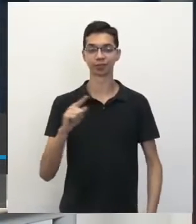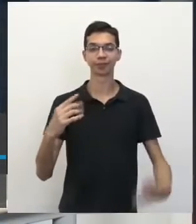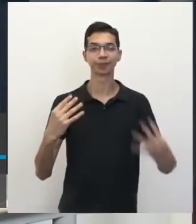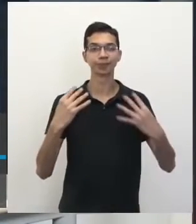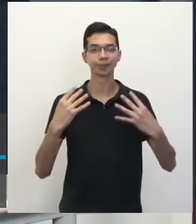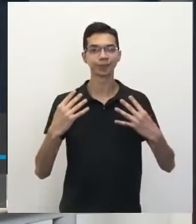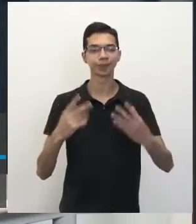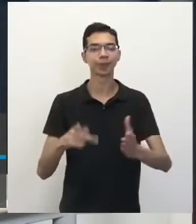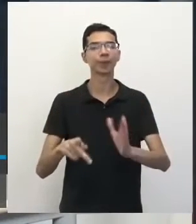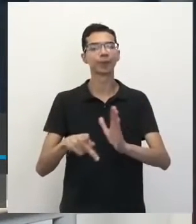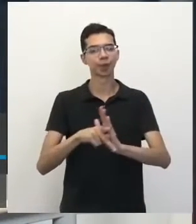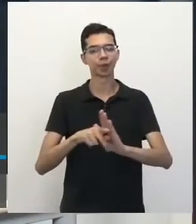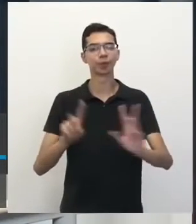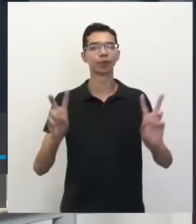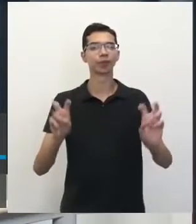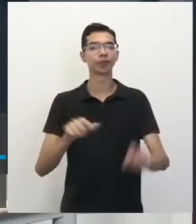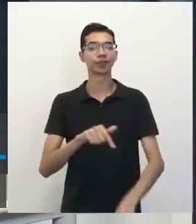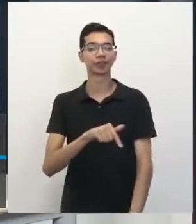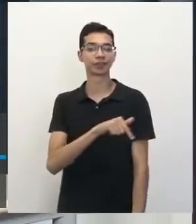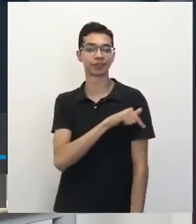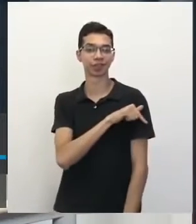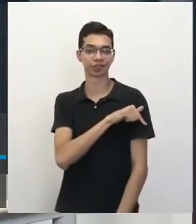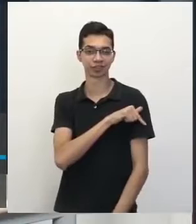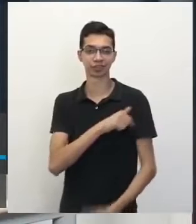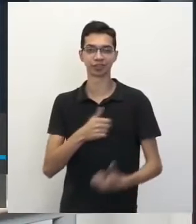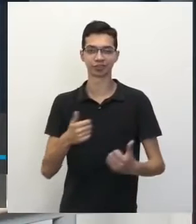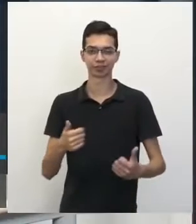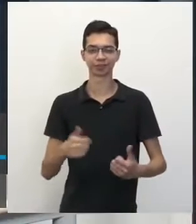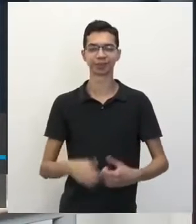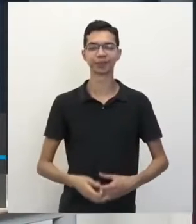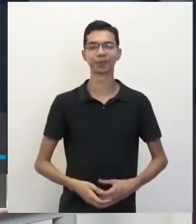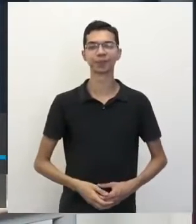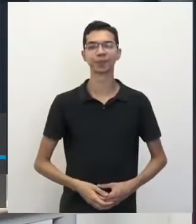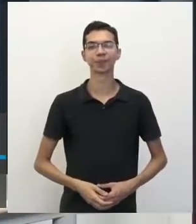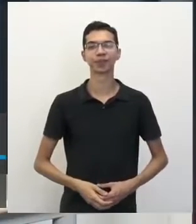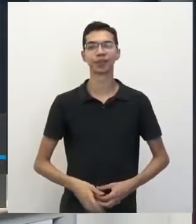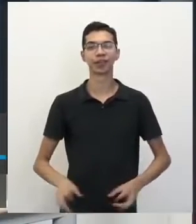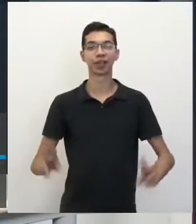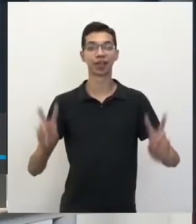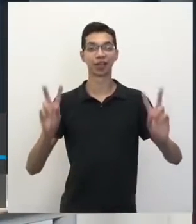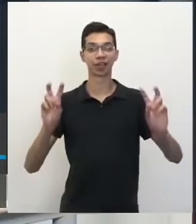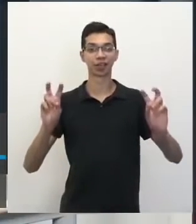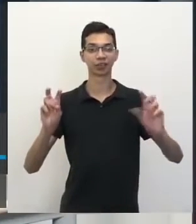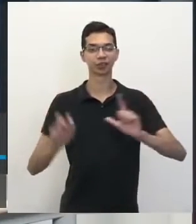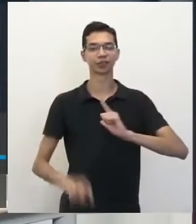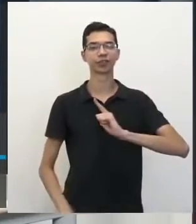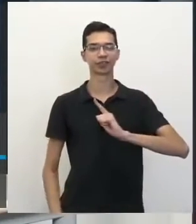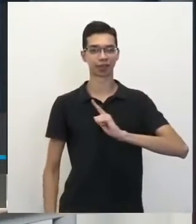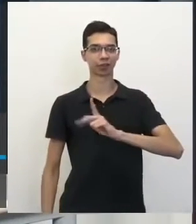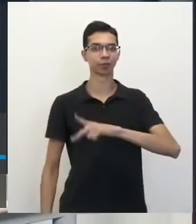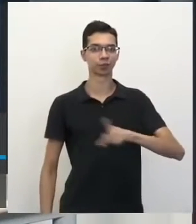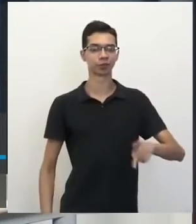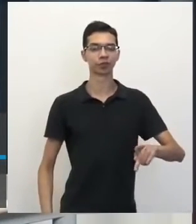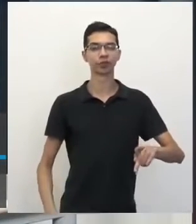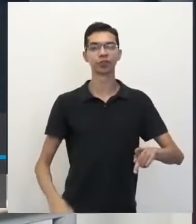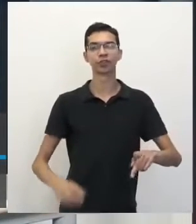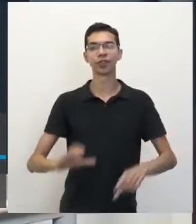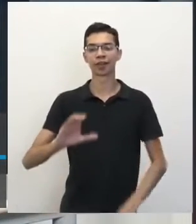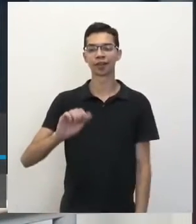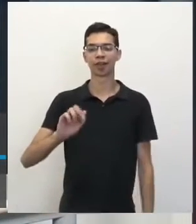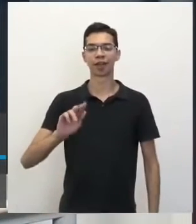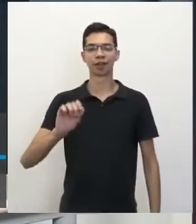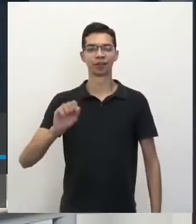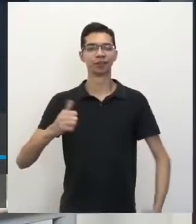do ensino fundamental aí dos anos finais. E nós vamos ter aí um assunto interessante, como o professor Carlos falou, falando aí sobre as